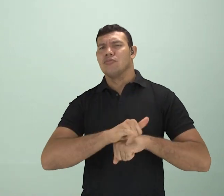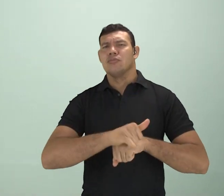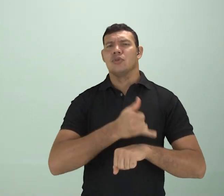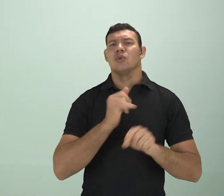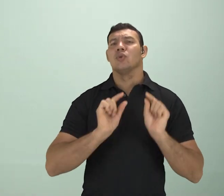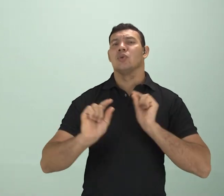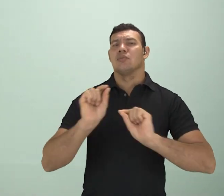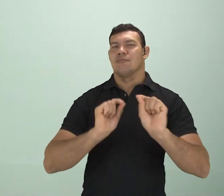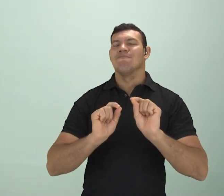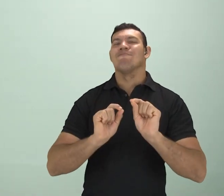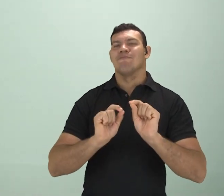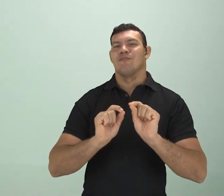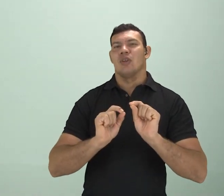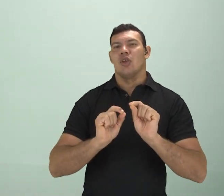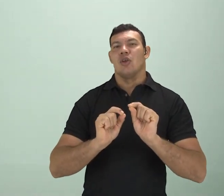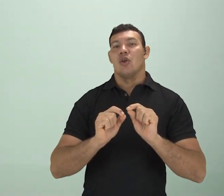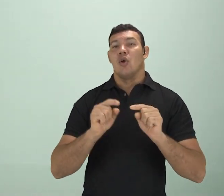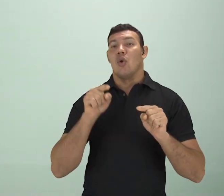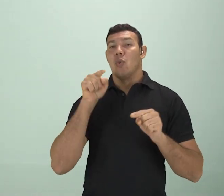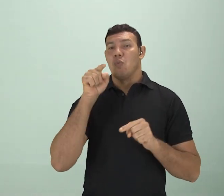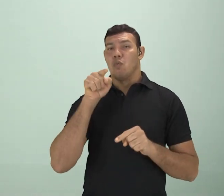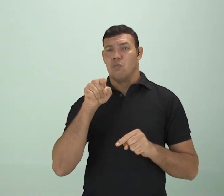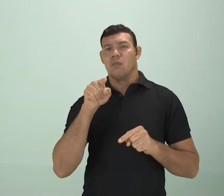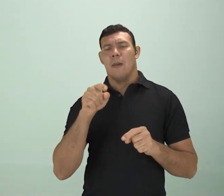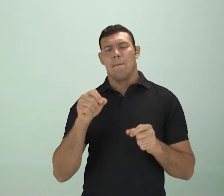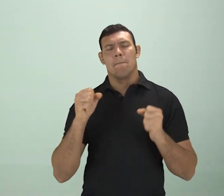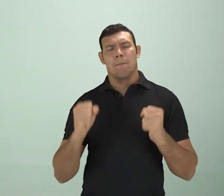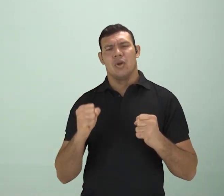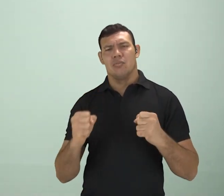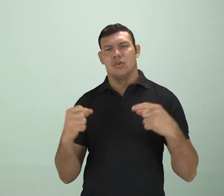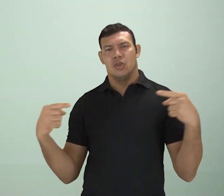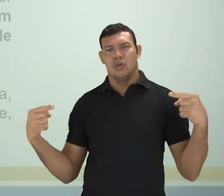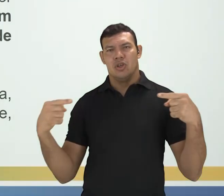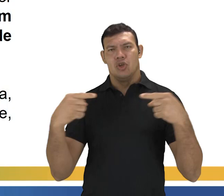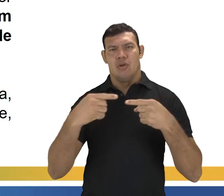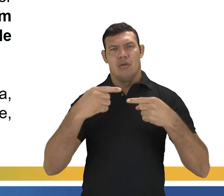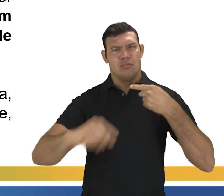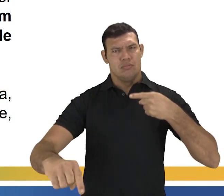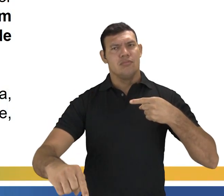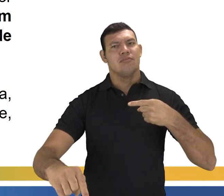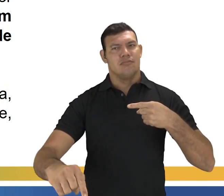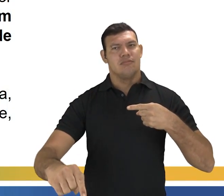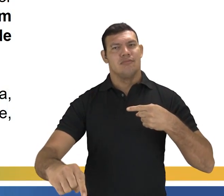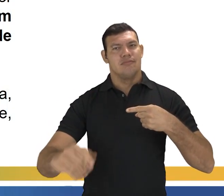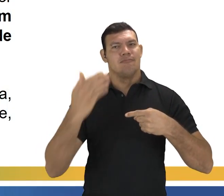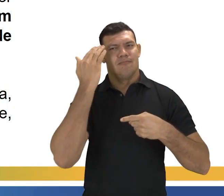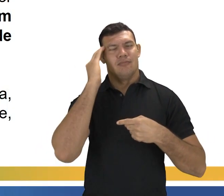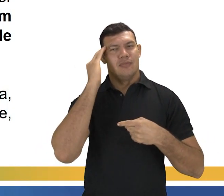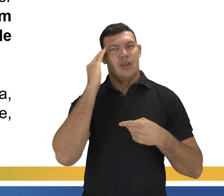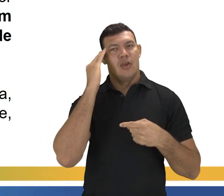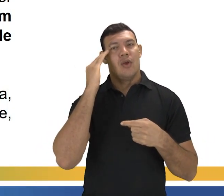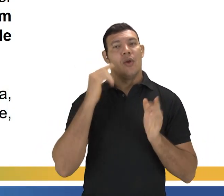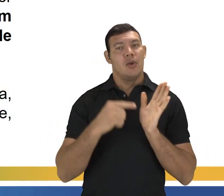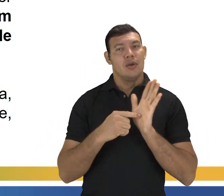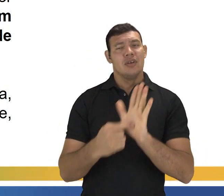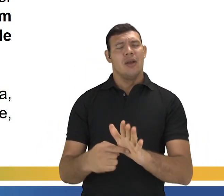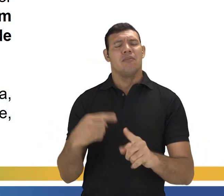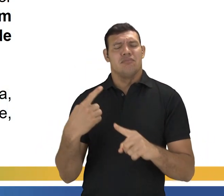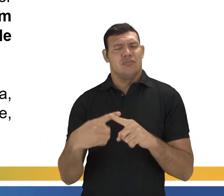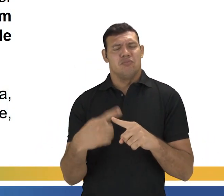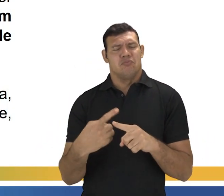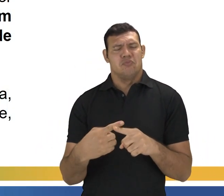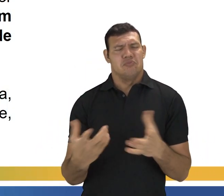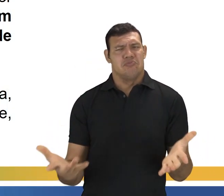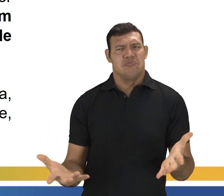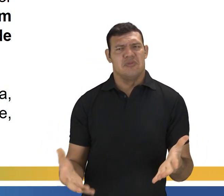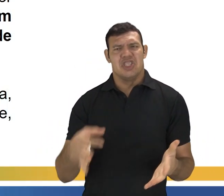argumentativa, você deve contestar uma ideia afirmando como algo acontece e, em seguida, mostrando por que isso não